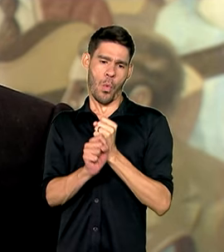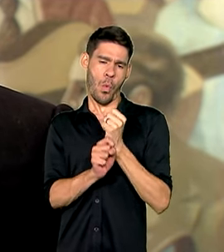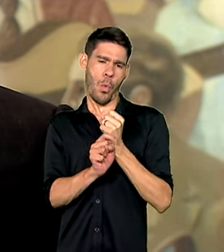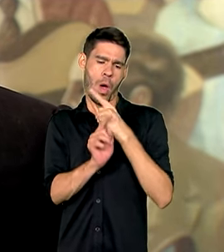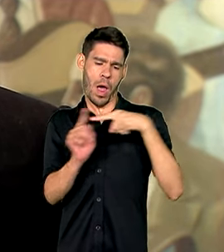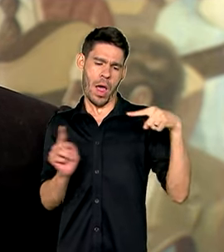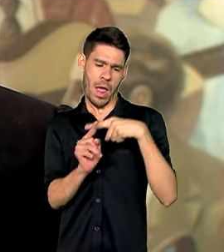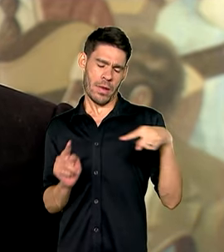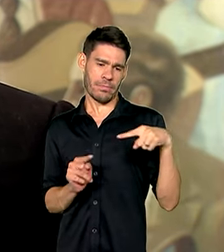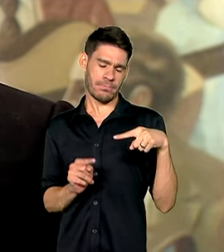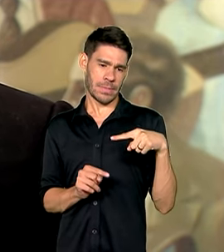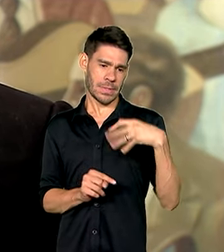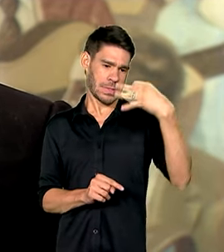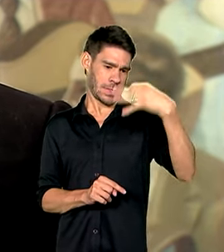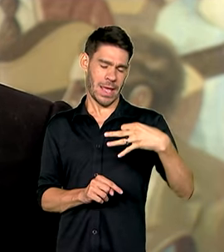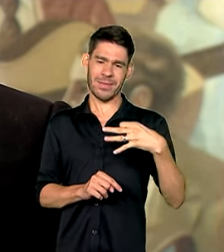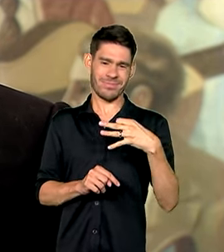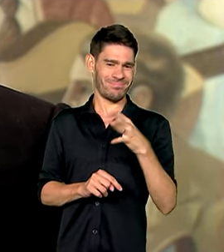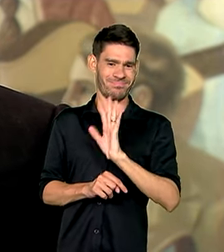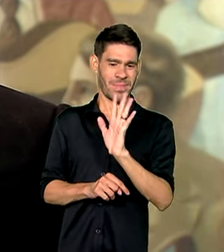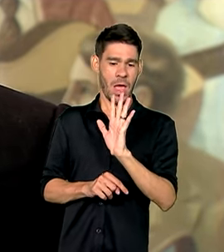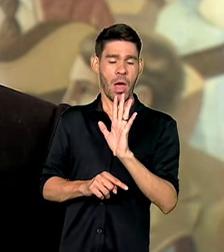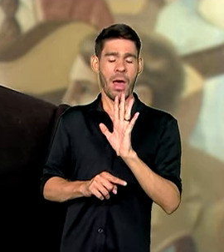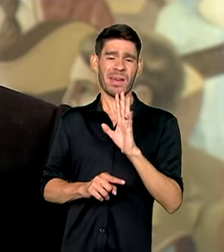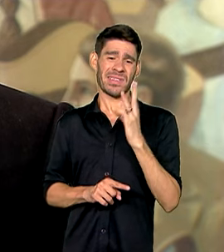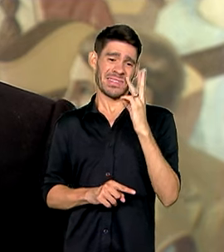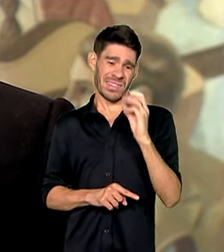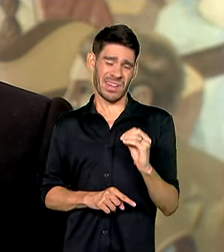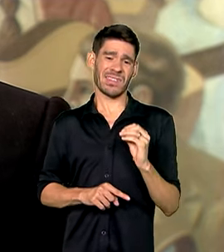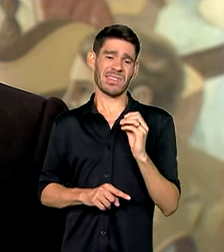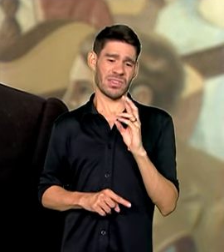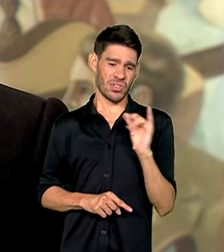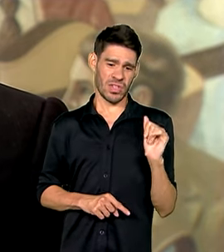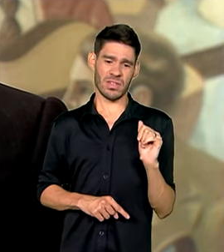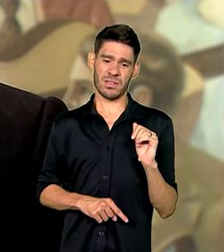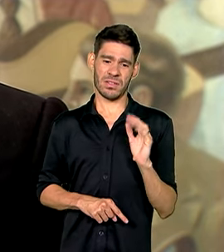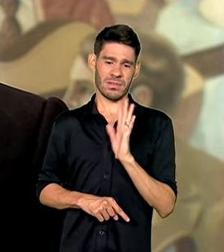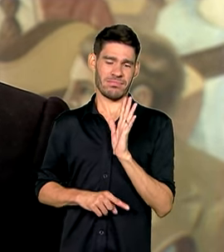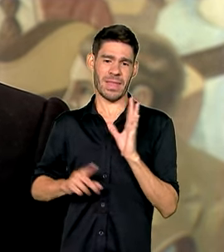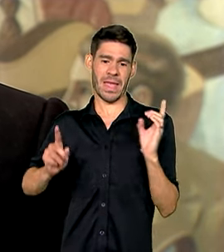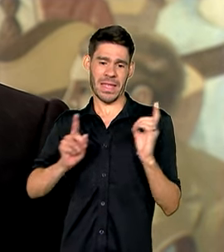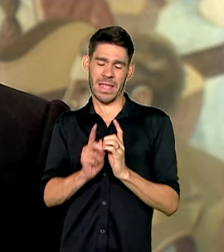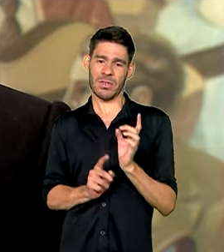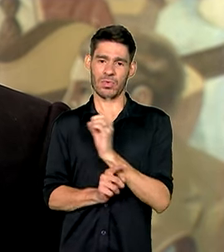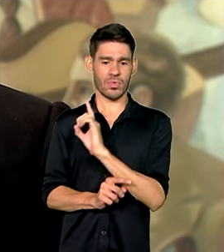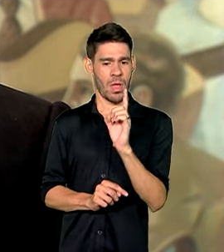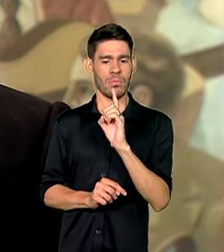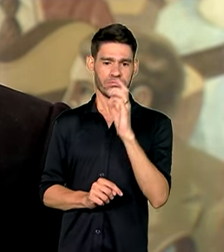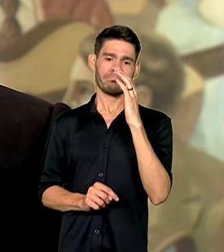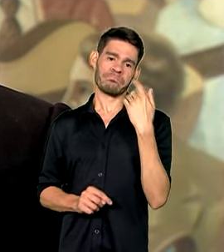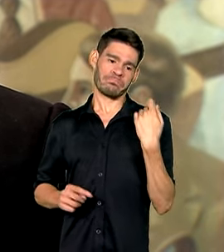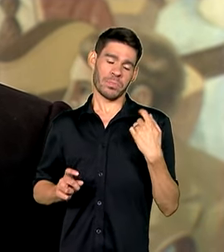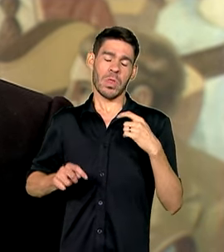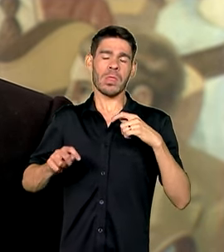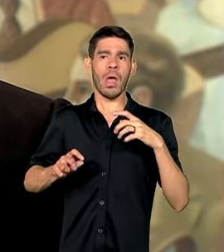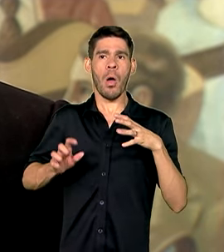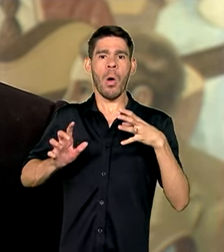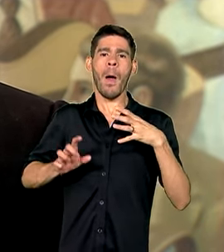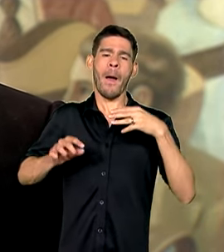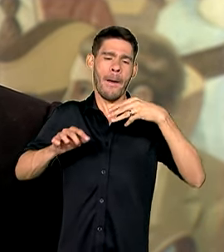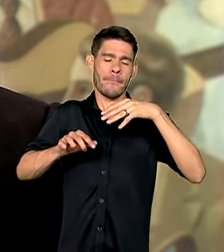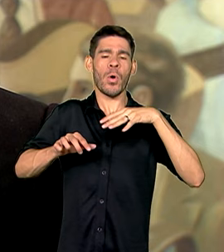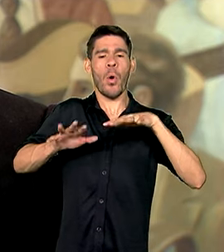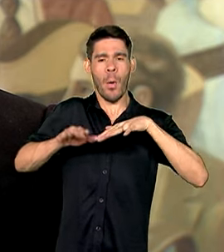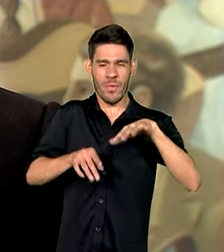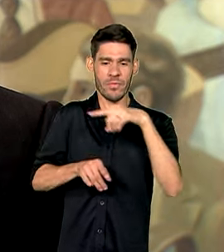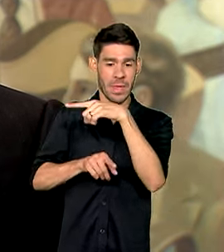correto não é só o legal mas eu acho que é o tempo de 30 dias eh não tá sendo atendido então esses mutirões são um esforço adicional